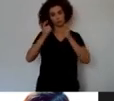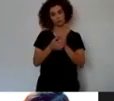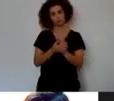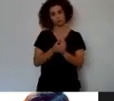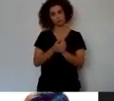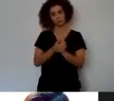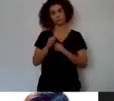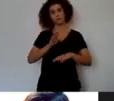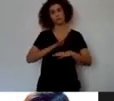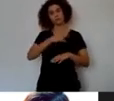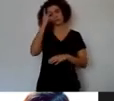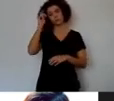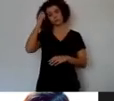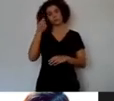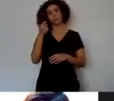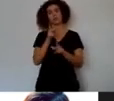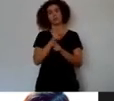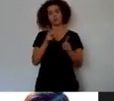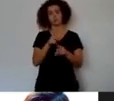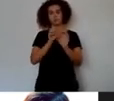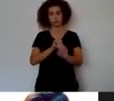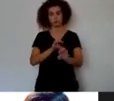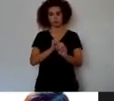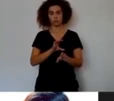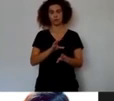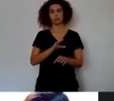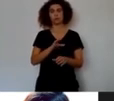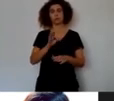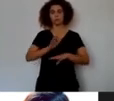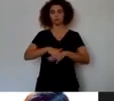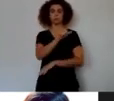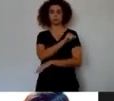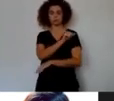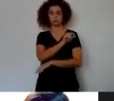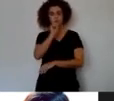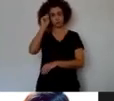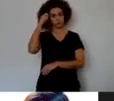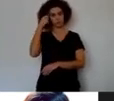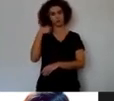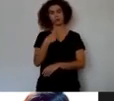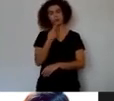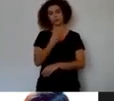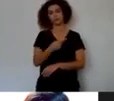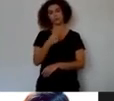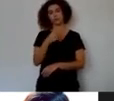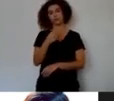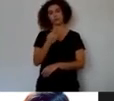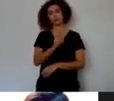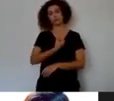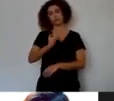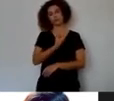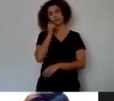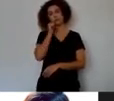universidade, mais pessoas negras dando aula e tudo mais, assim. Que a gente fala sobre solidão, por exemplo, da mulher negra, mas como Beatriz coloca,